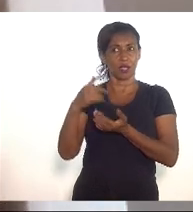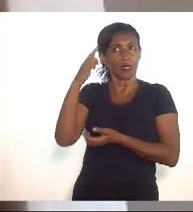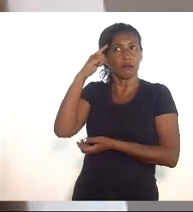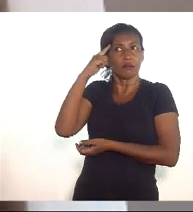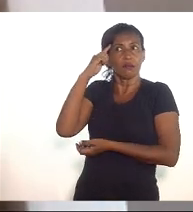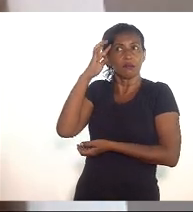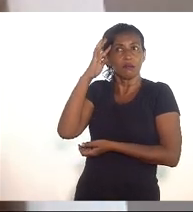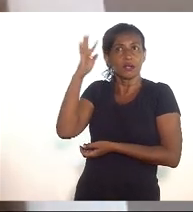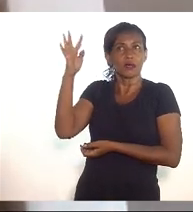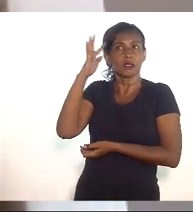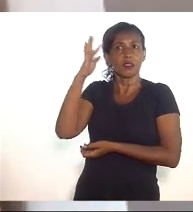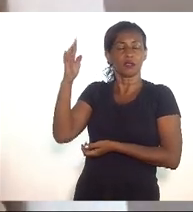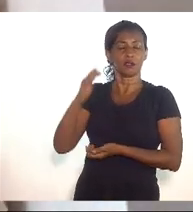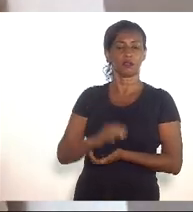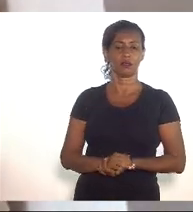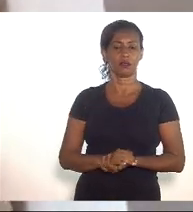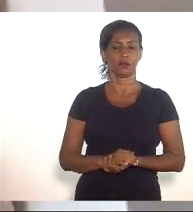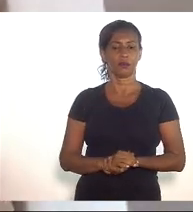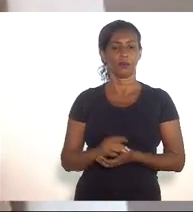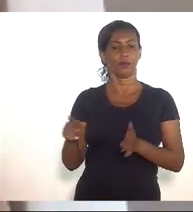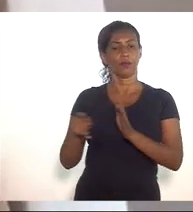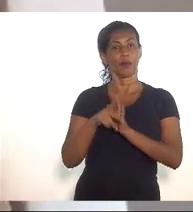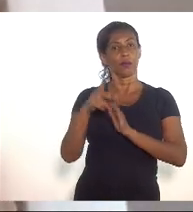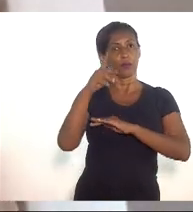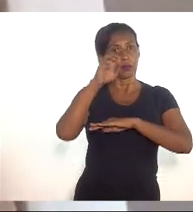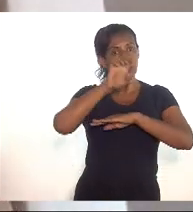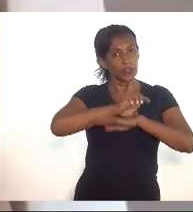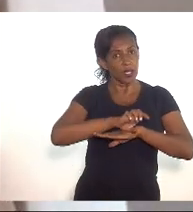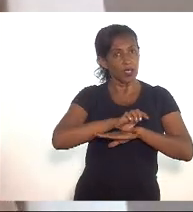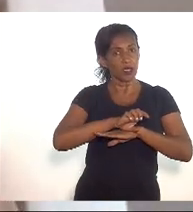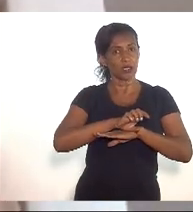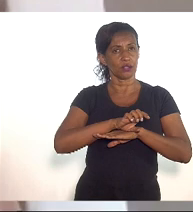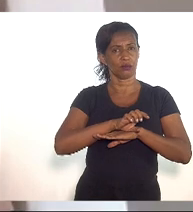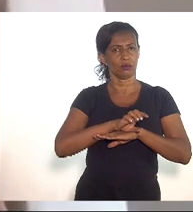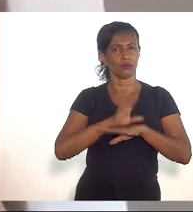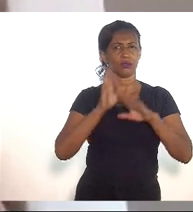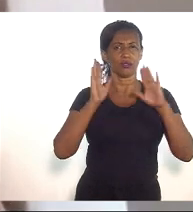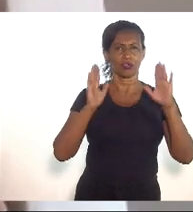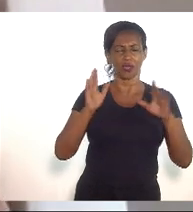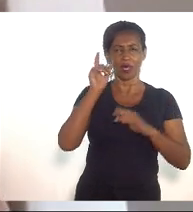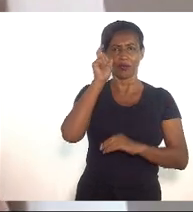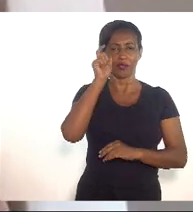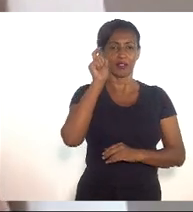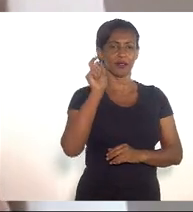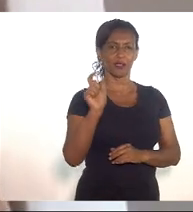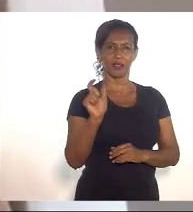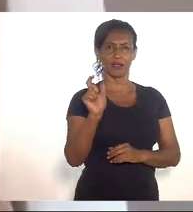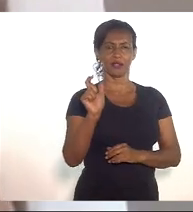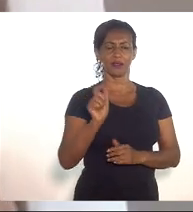pensando para o Estado. Isso foi algo bastante interessante